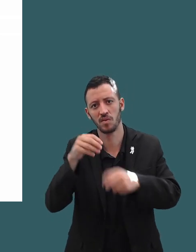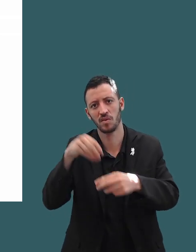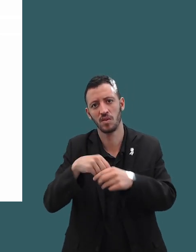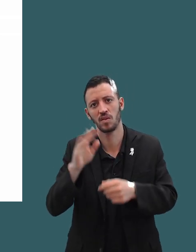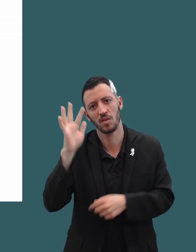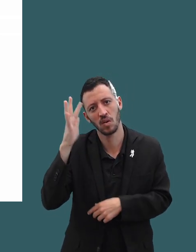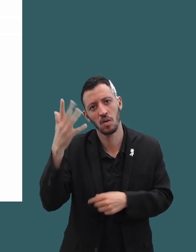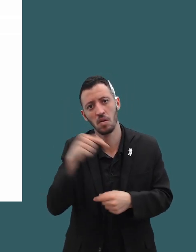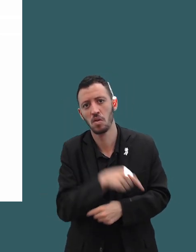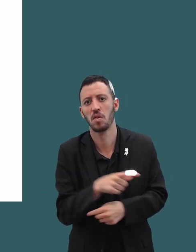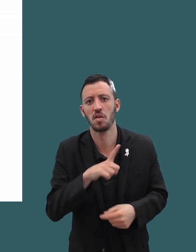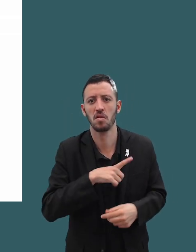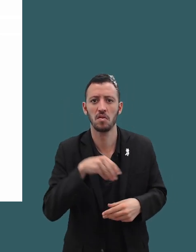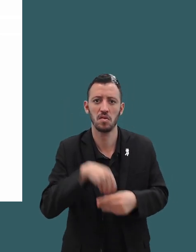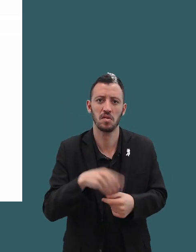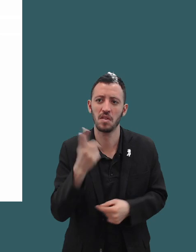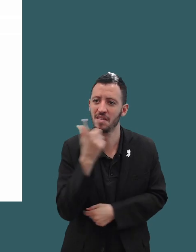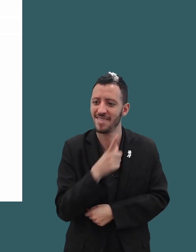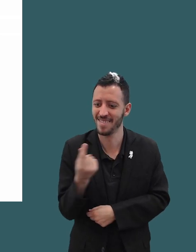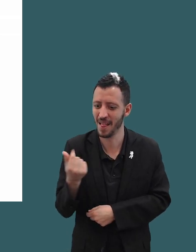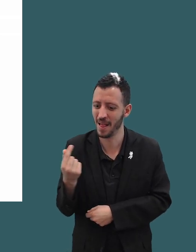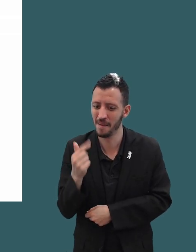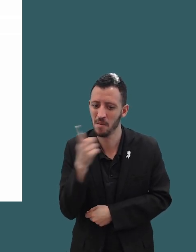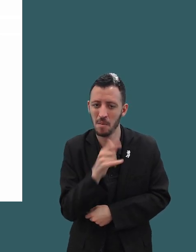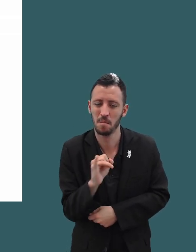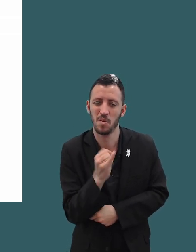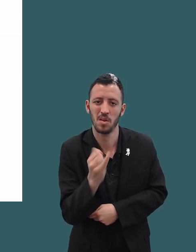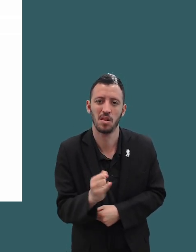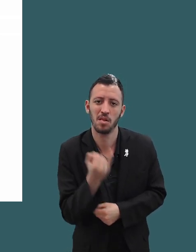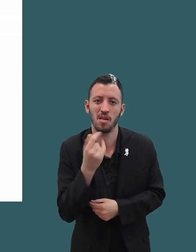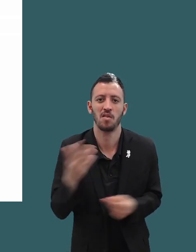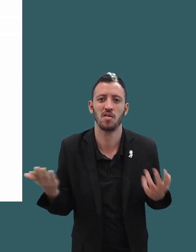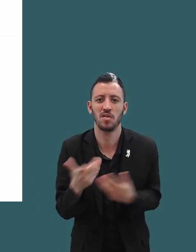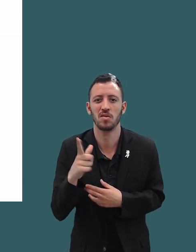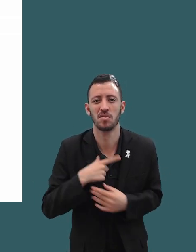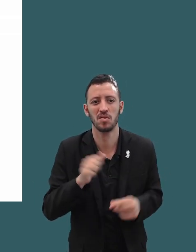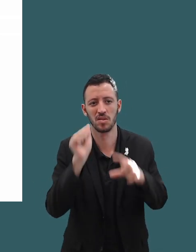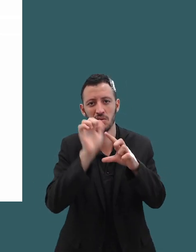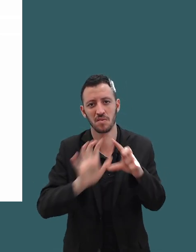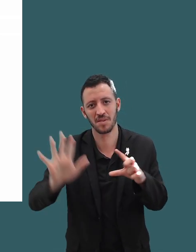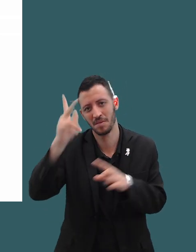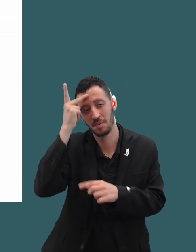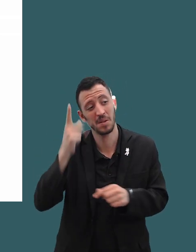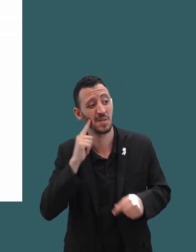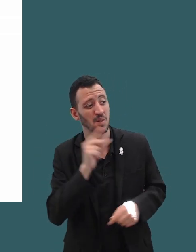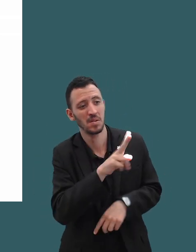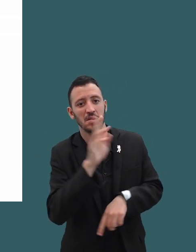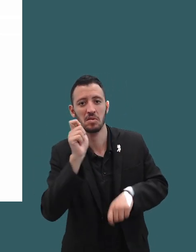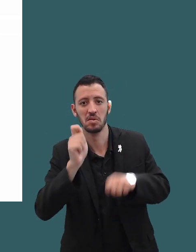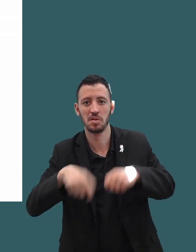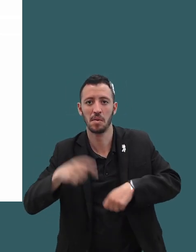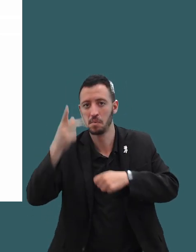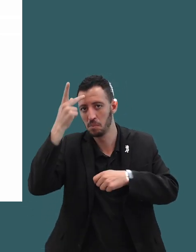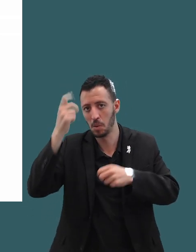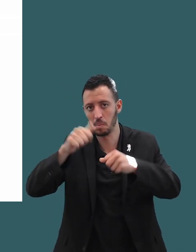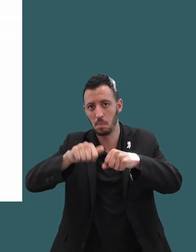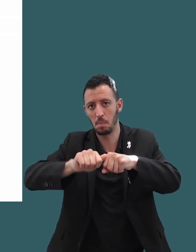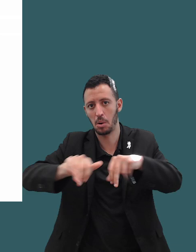que funciona lá, ele quer gerar dinheiro, ele quer fazer com que a plataforma tenha mais audiência por mais tempo.